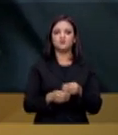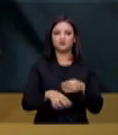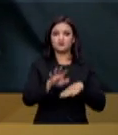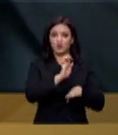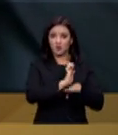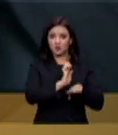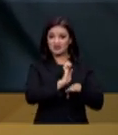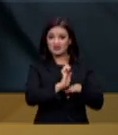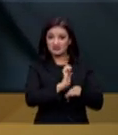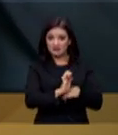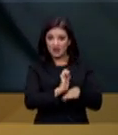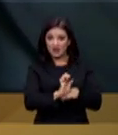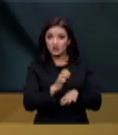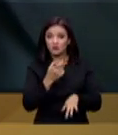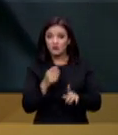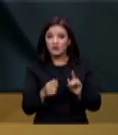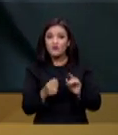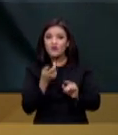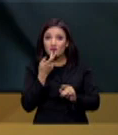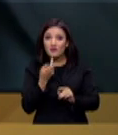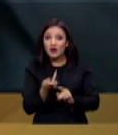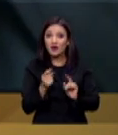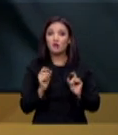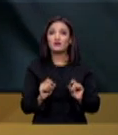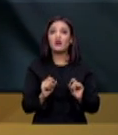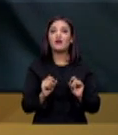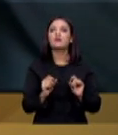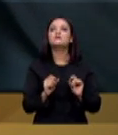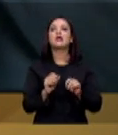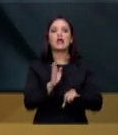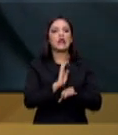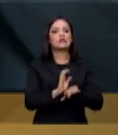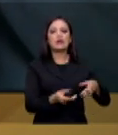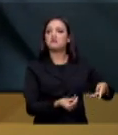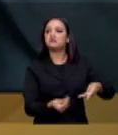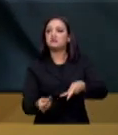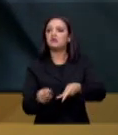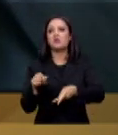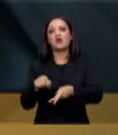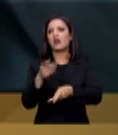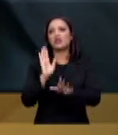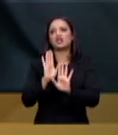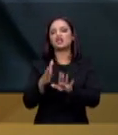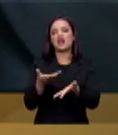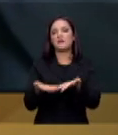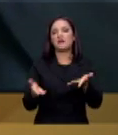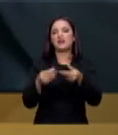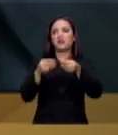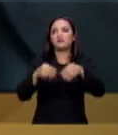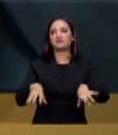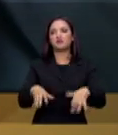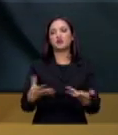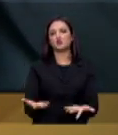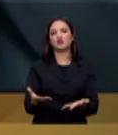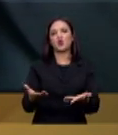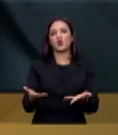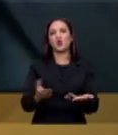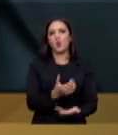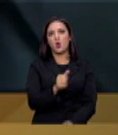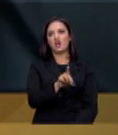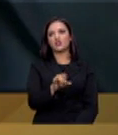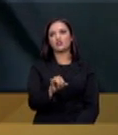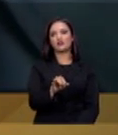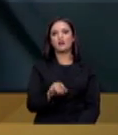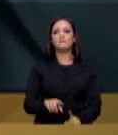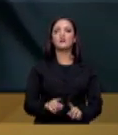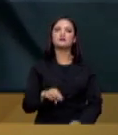o Estado do Espírito Santo invoca para justificar a perda do objeto desta ADIM, o